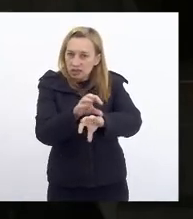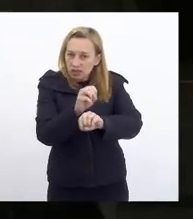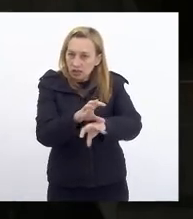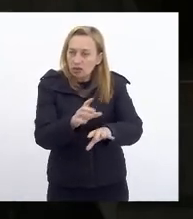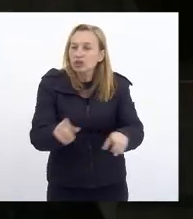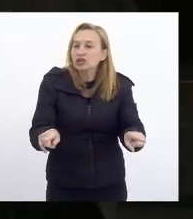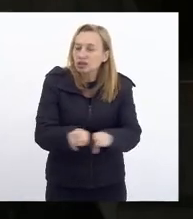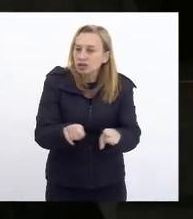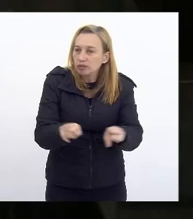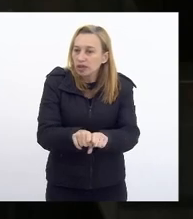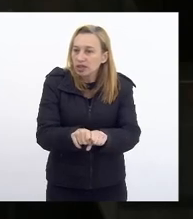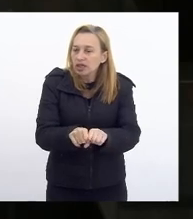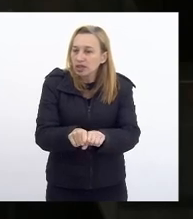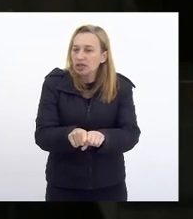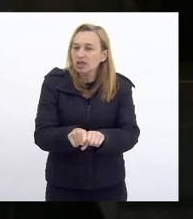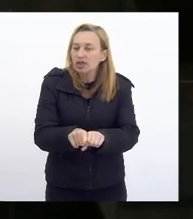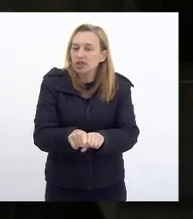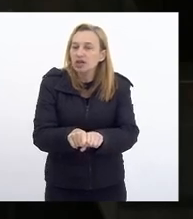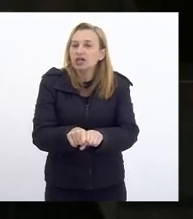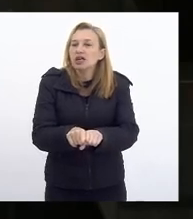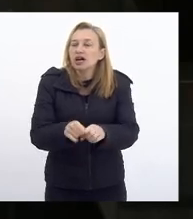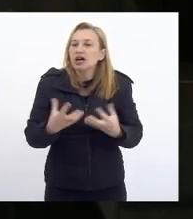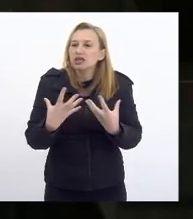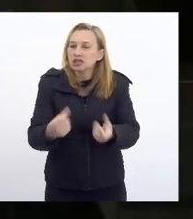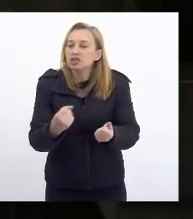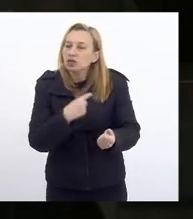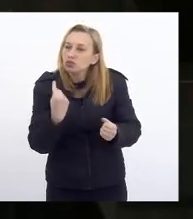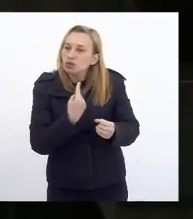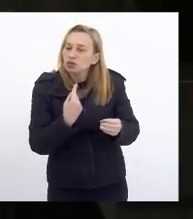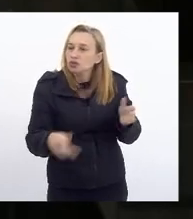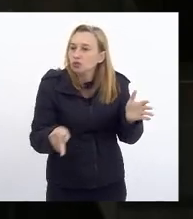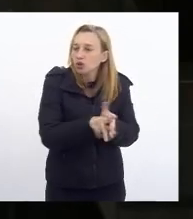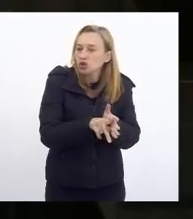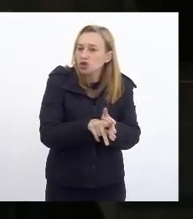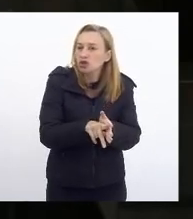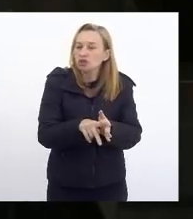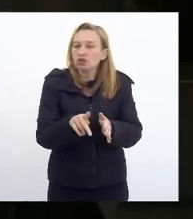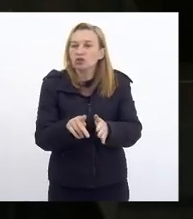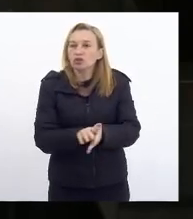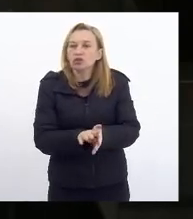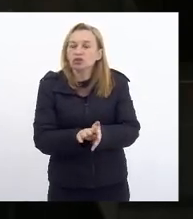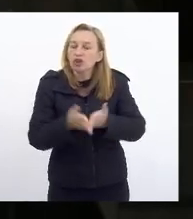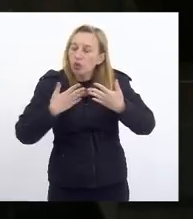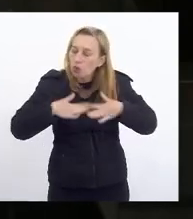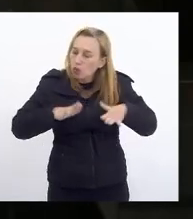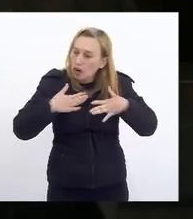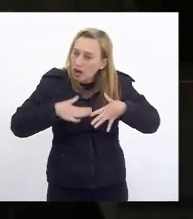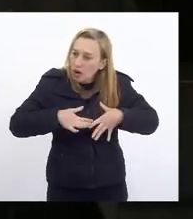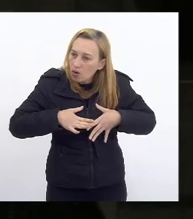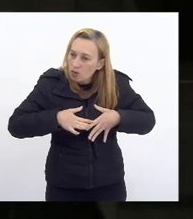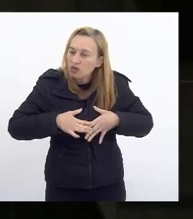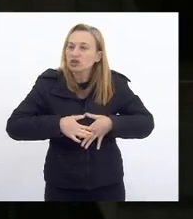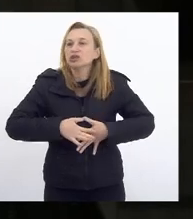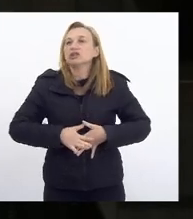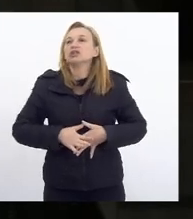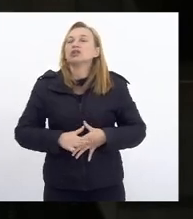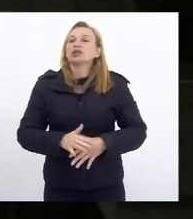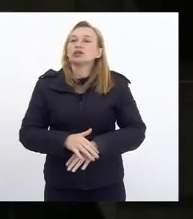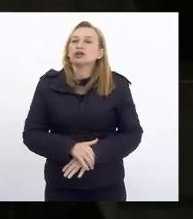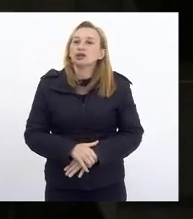defende também o nosso projeto, é que o Rio de Janeiro tenha prudência e, nesse caso, vá com calma, devagar com